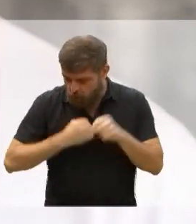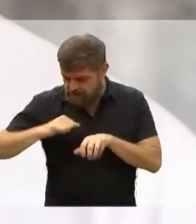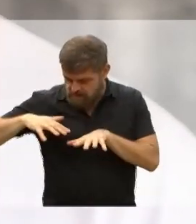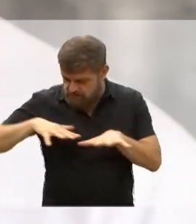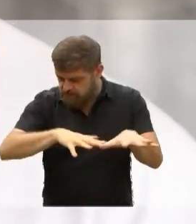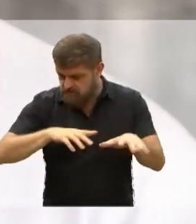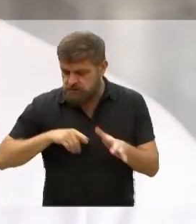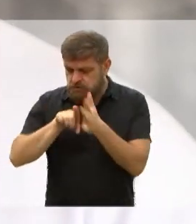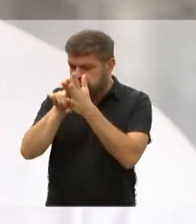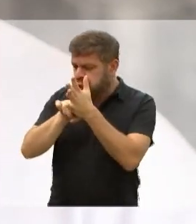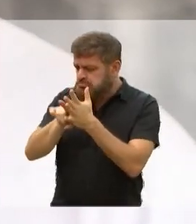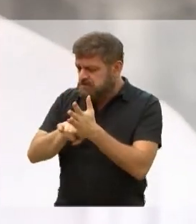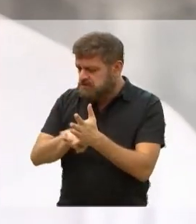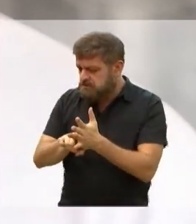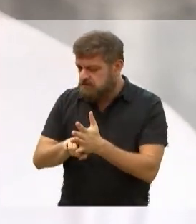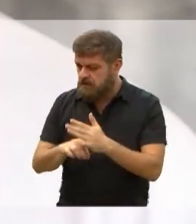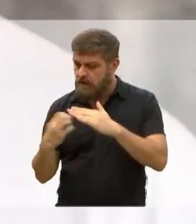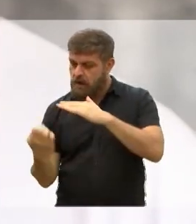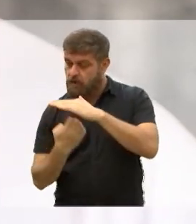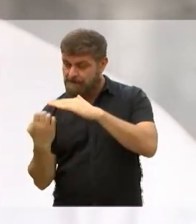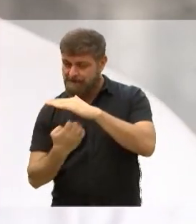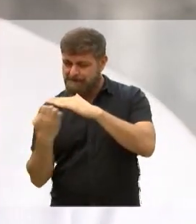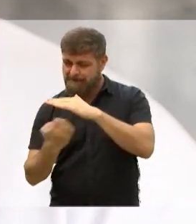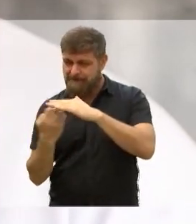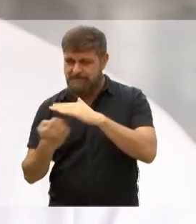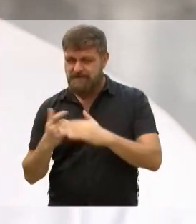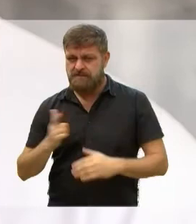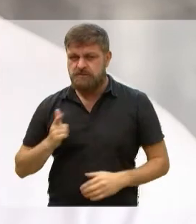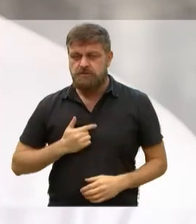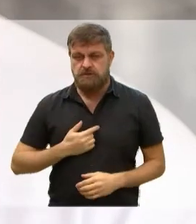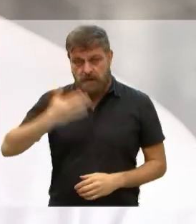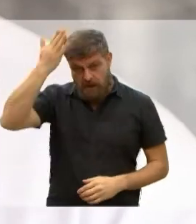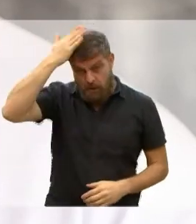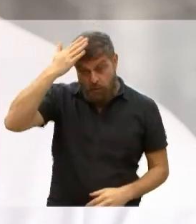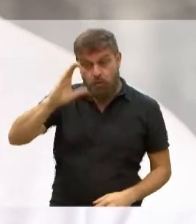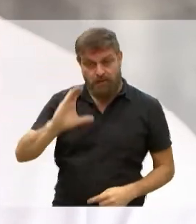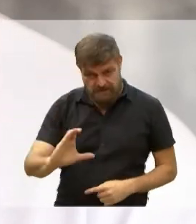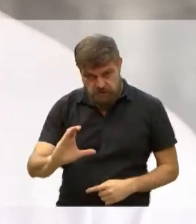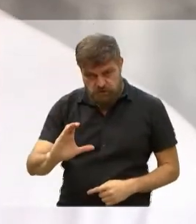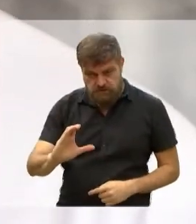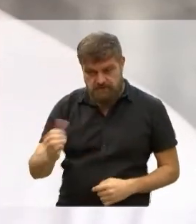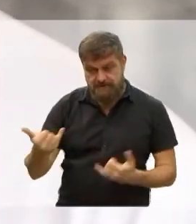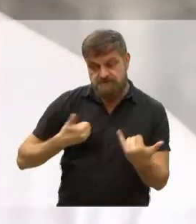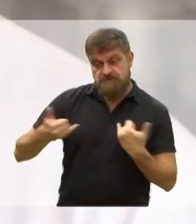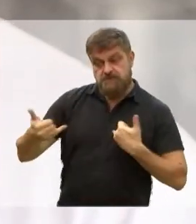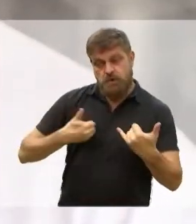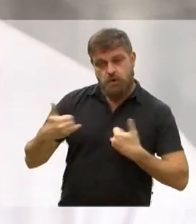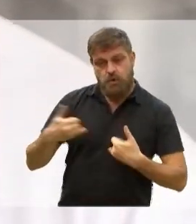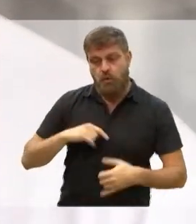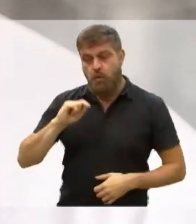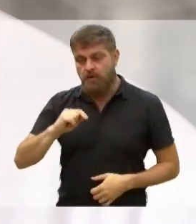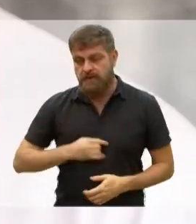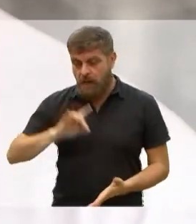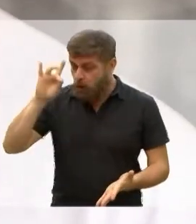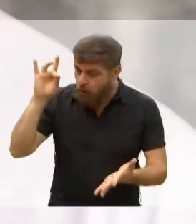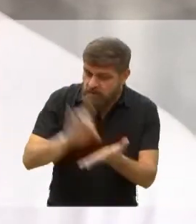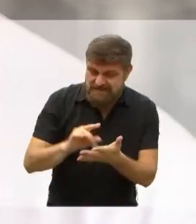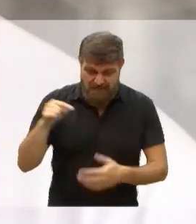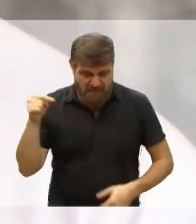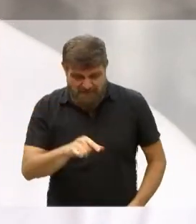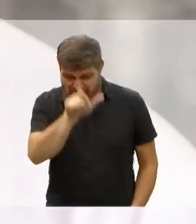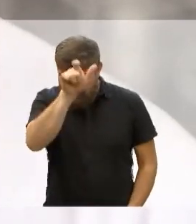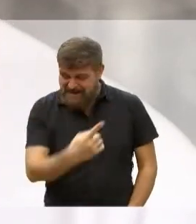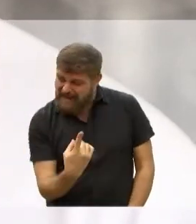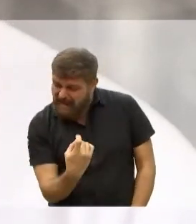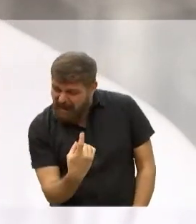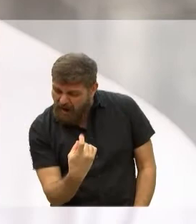fomos pesquisar e uma empresa sediada em Curitiba nos informou, né, que oficialmente o Rafa